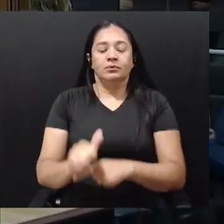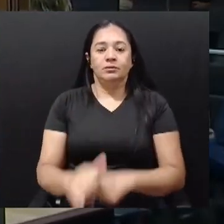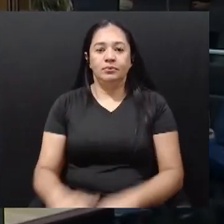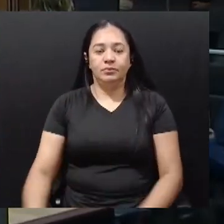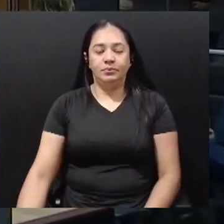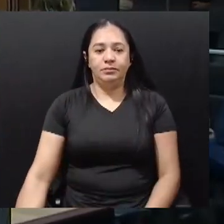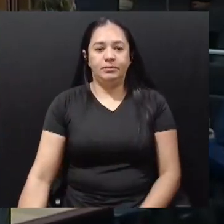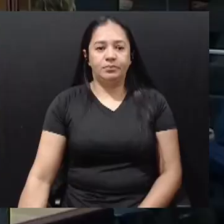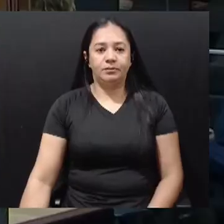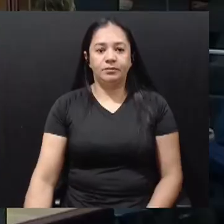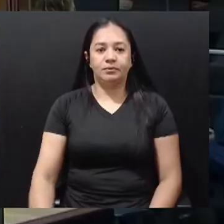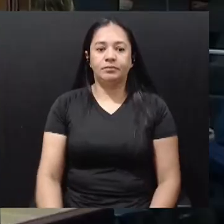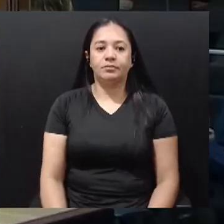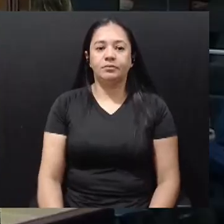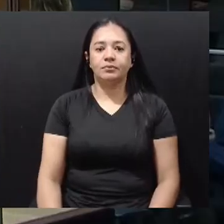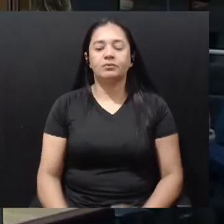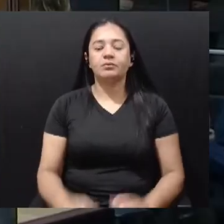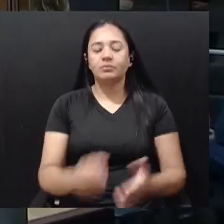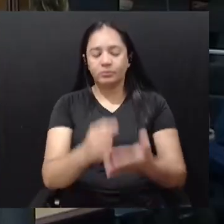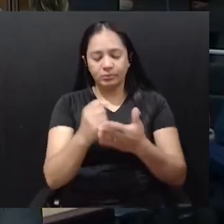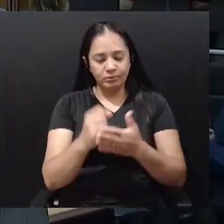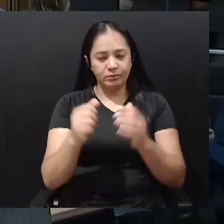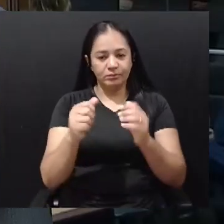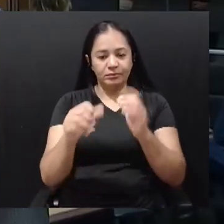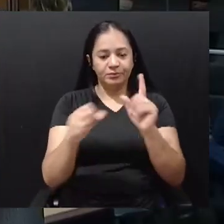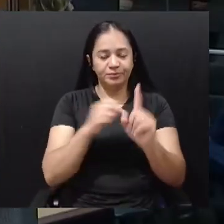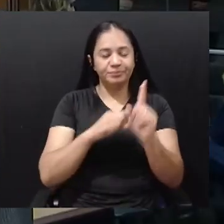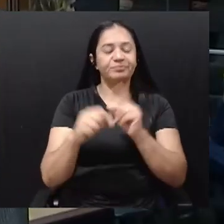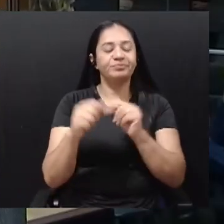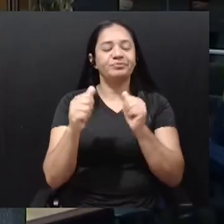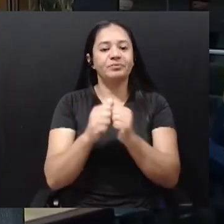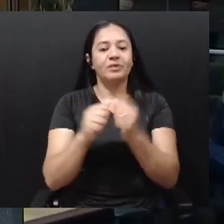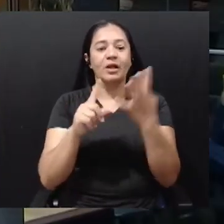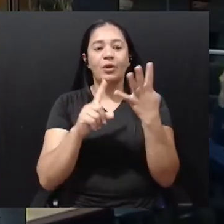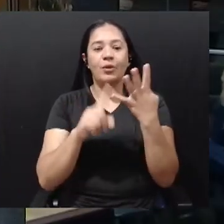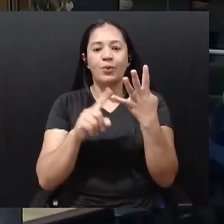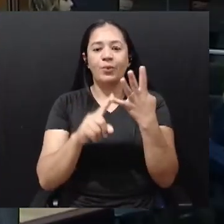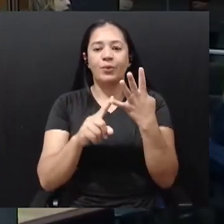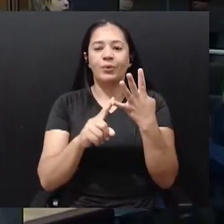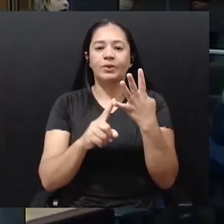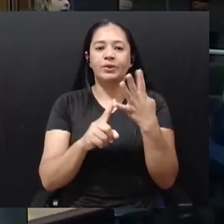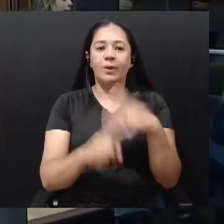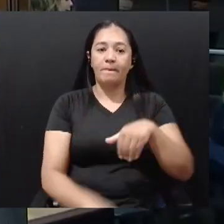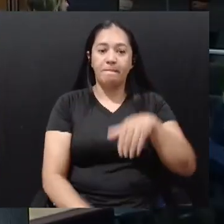também trazer a sociedade civil para esse campo. E o quarto elemento, que eu acho que é um dos mais